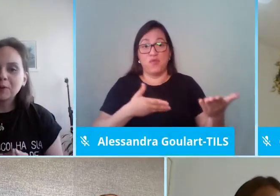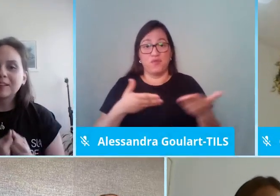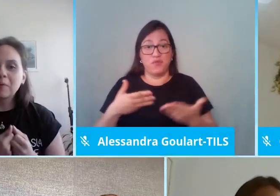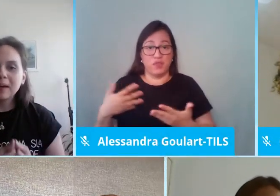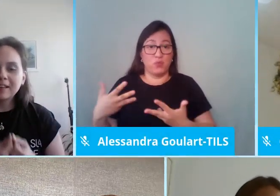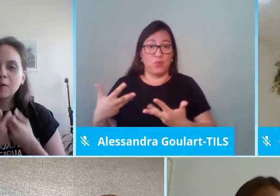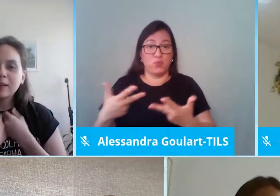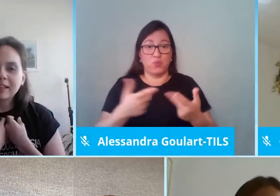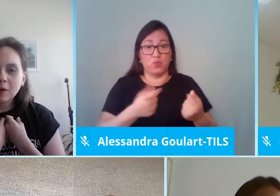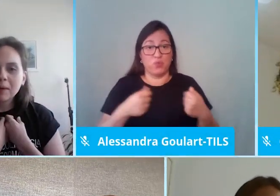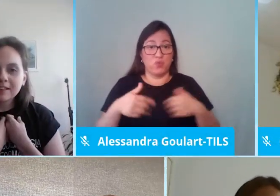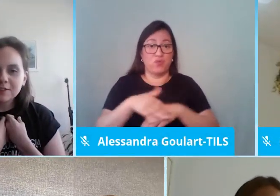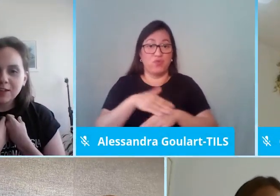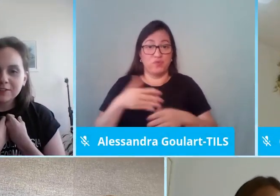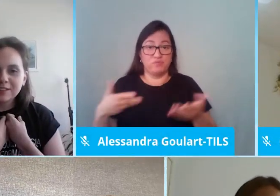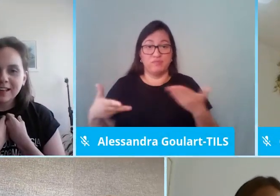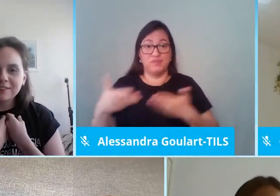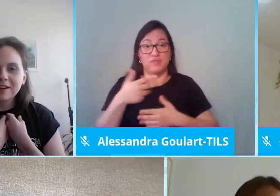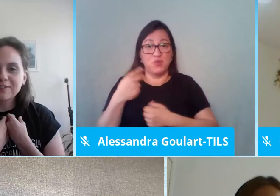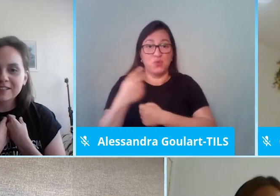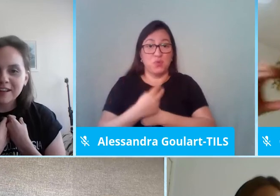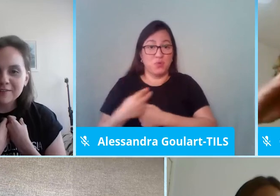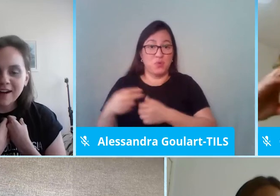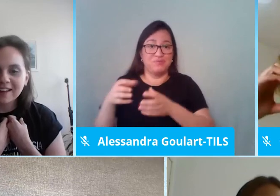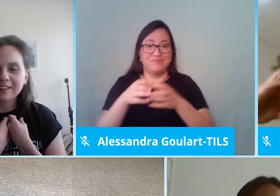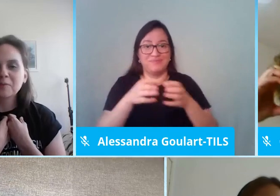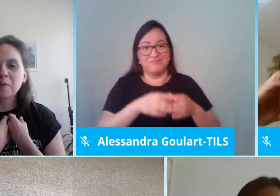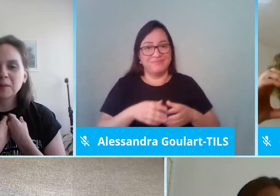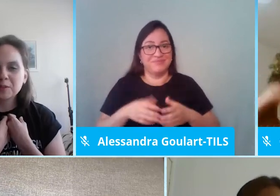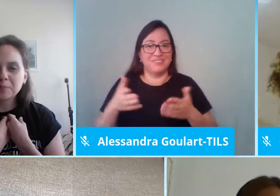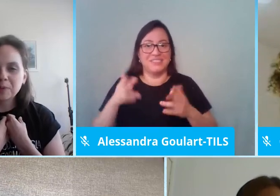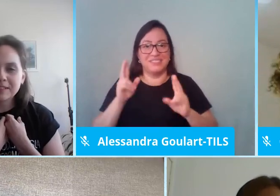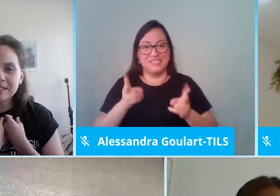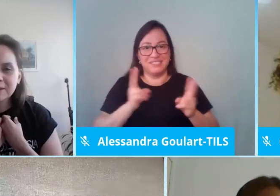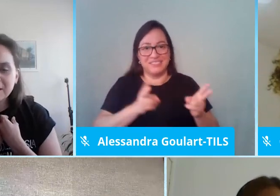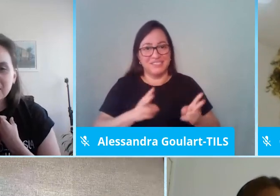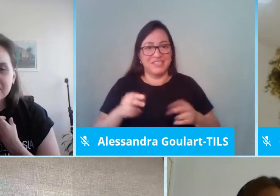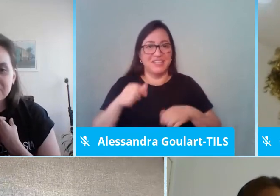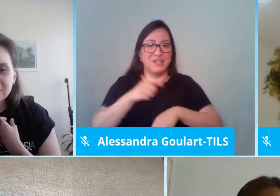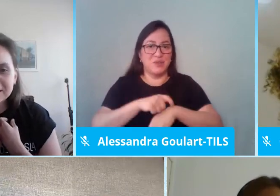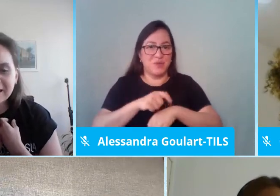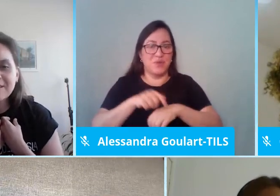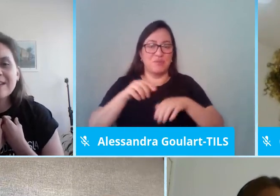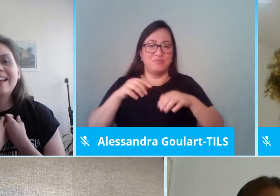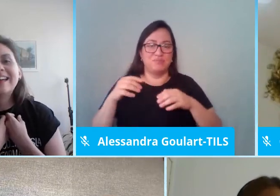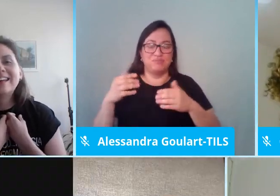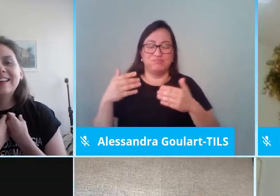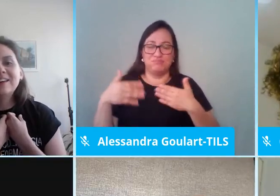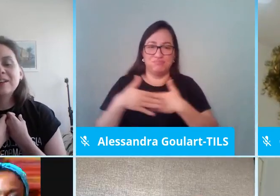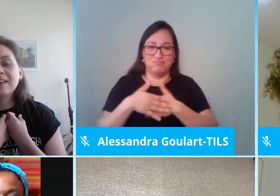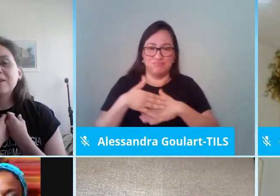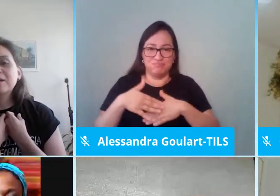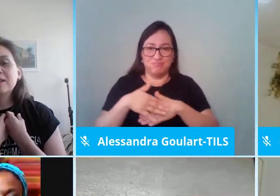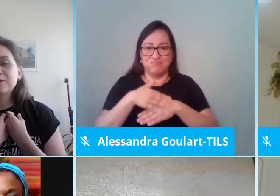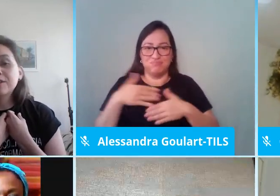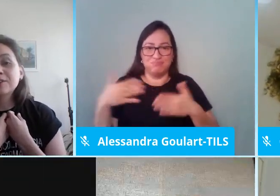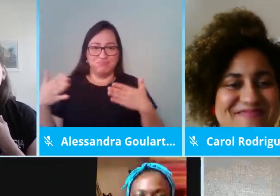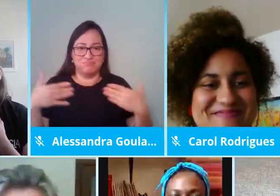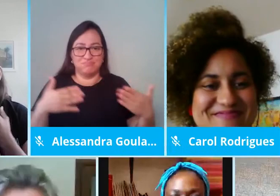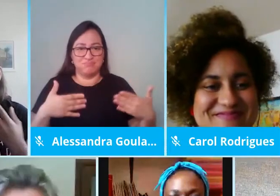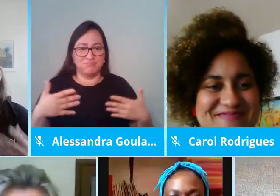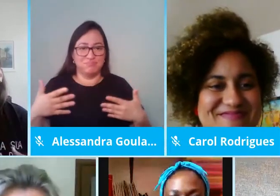que cuida tão bem da gente, né, que vai fazer a fala no momento de exposição, que é mais nervosinho, e que